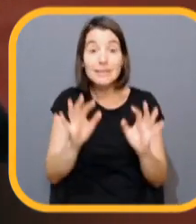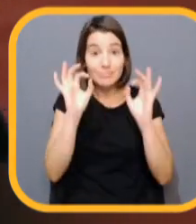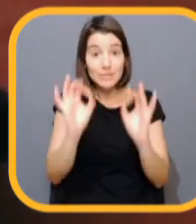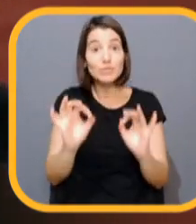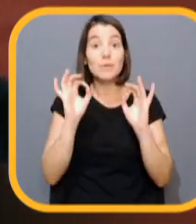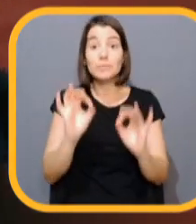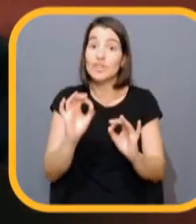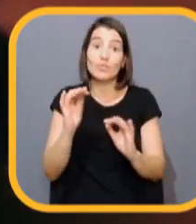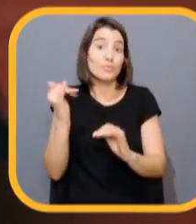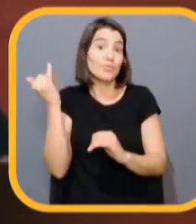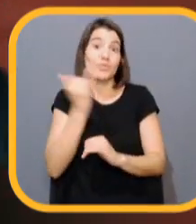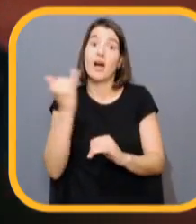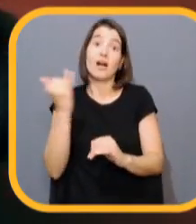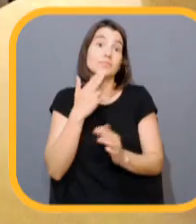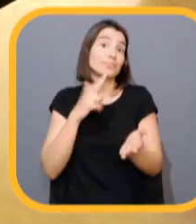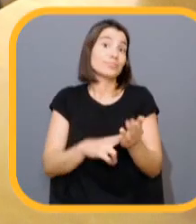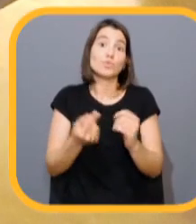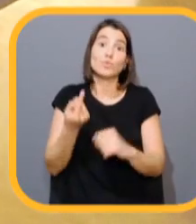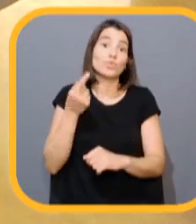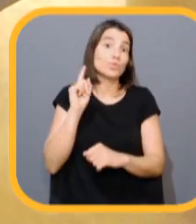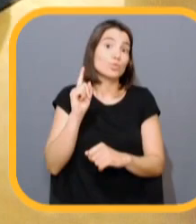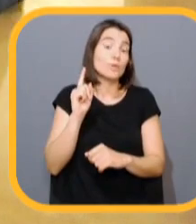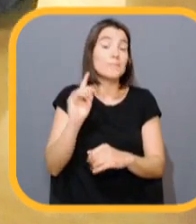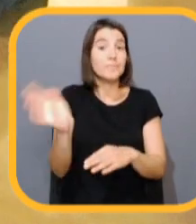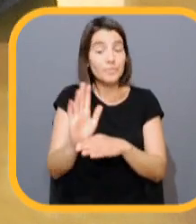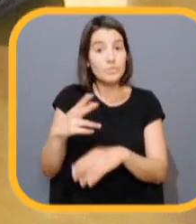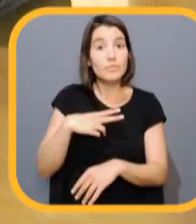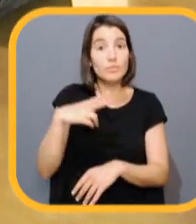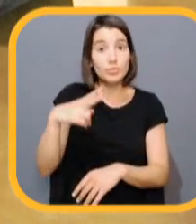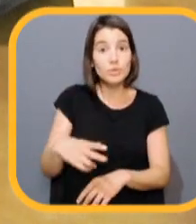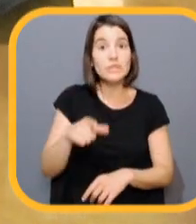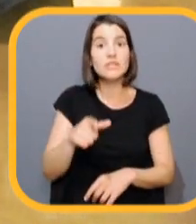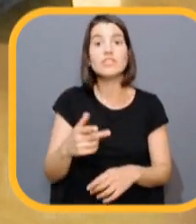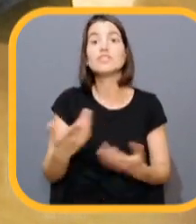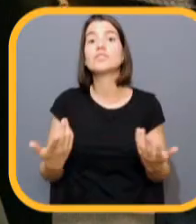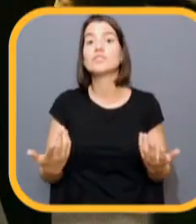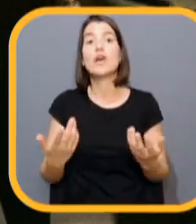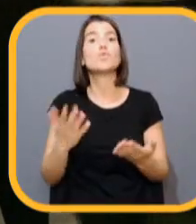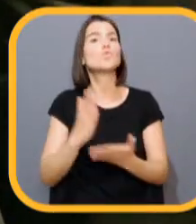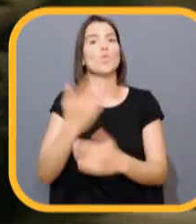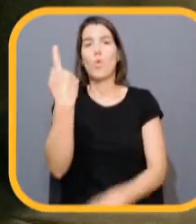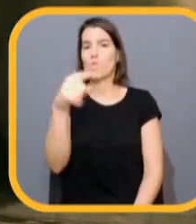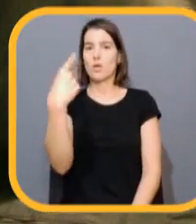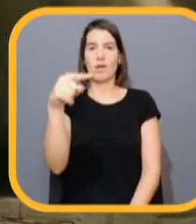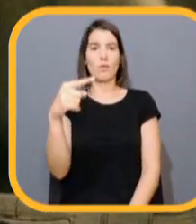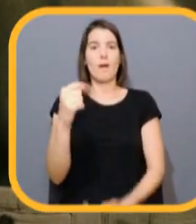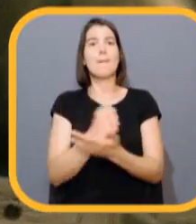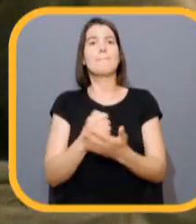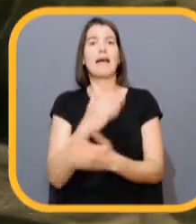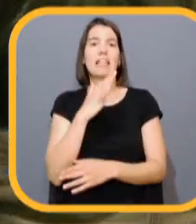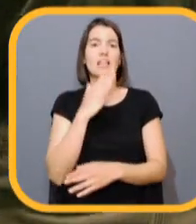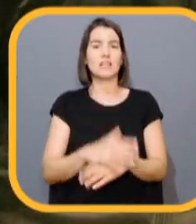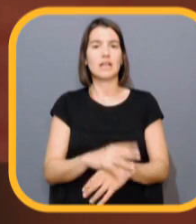é uma absoluta falácia. O absoluto blockbuster do cinema português chama-se O Pátio das